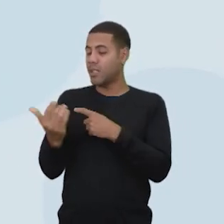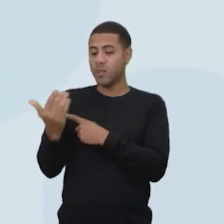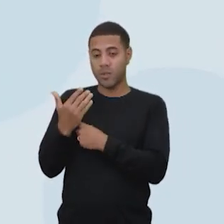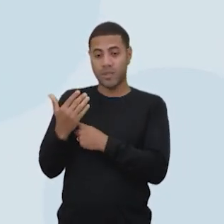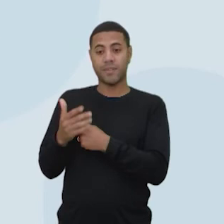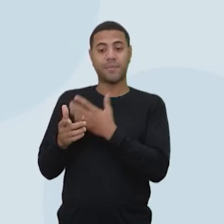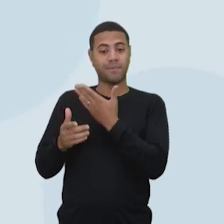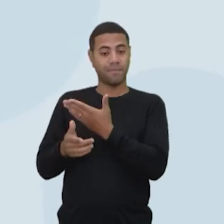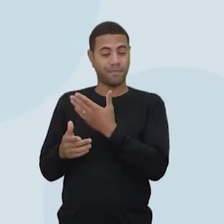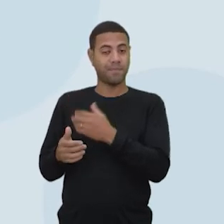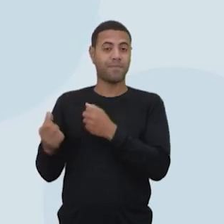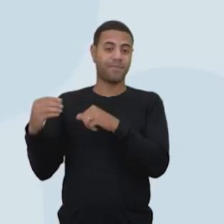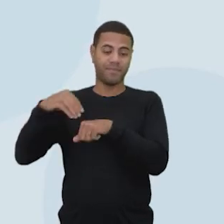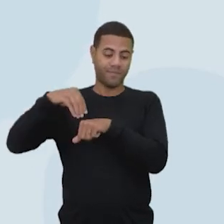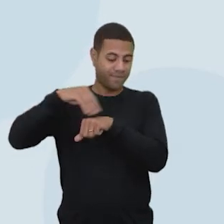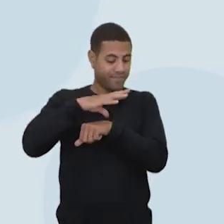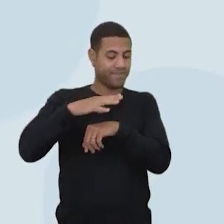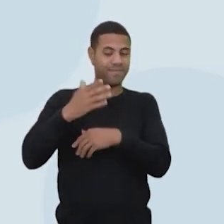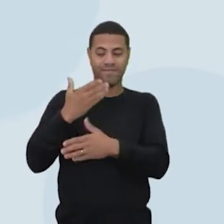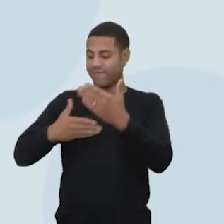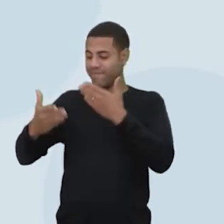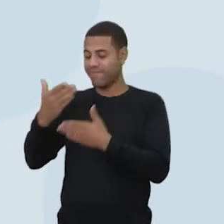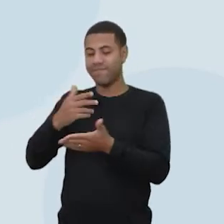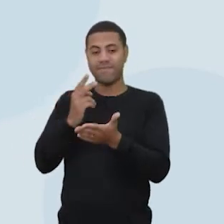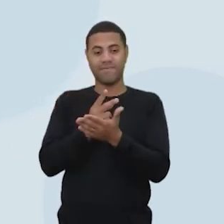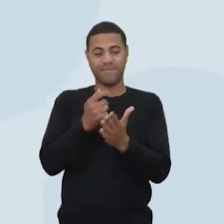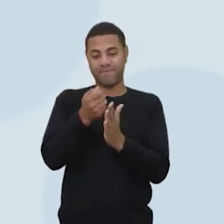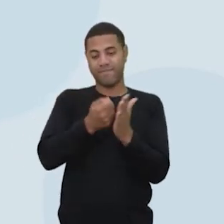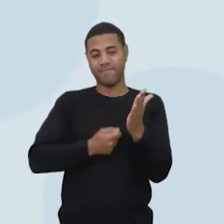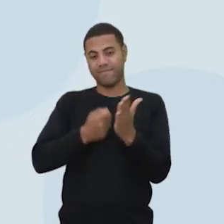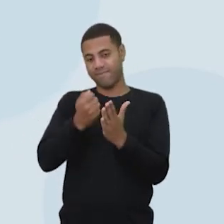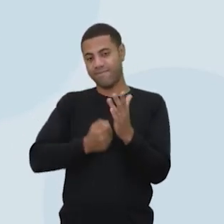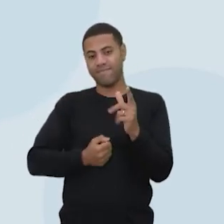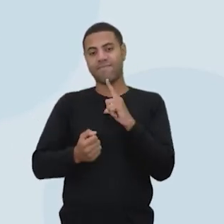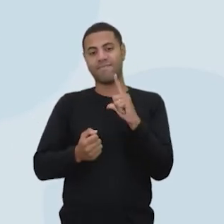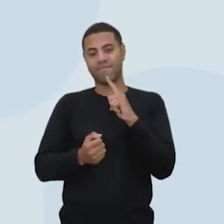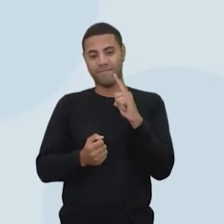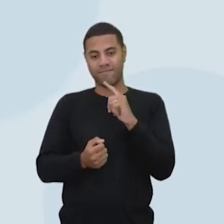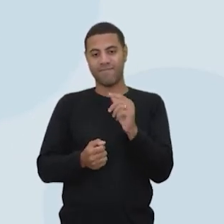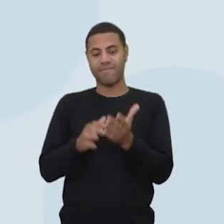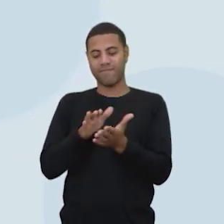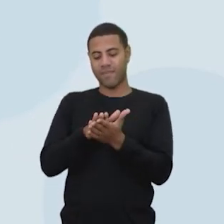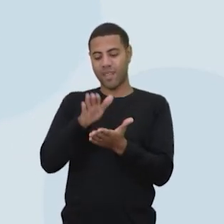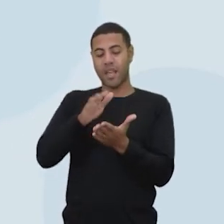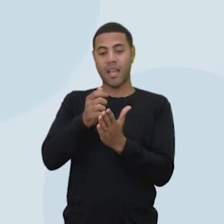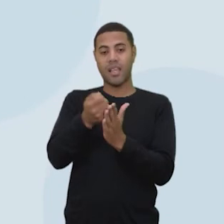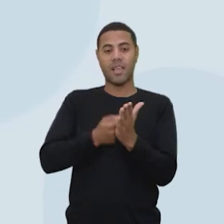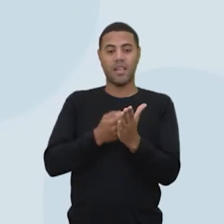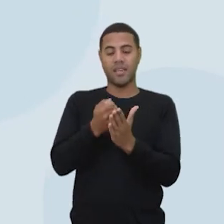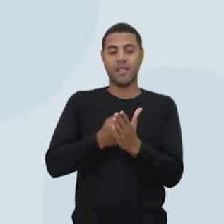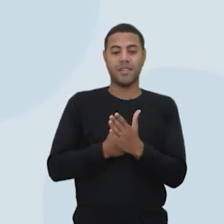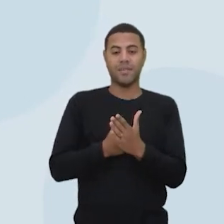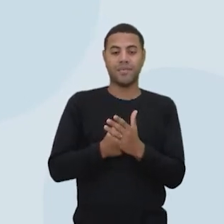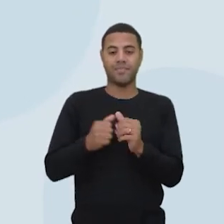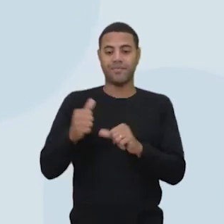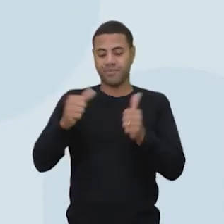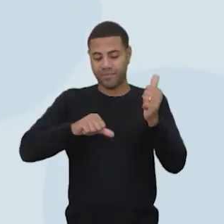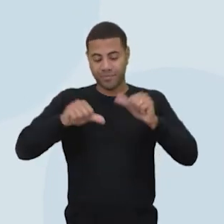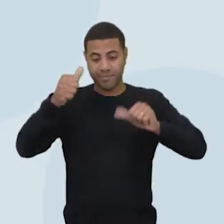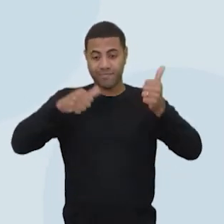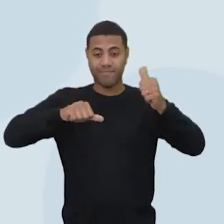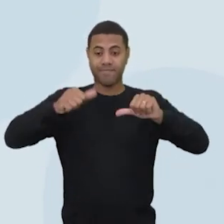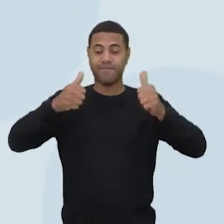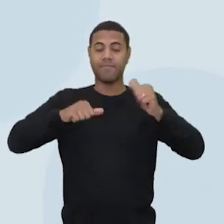Então, essas anotações podem ser consultadas, podem ser avaliadas, tá? É como